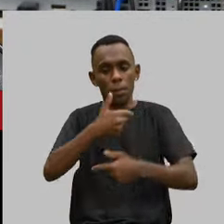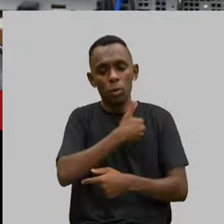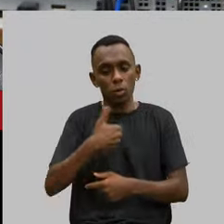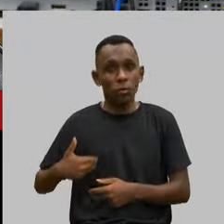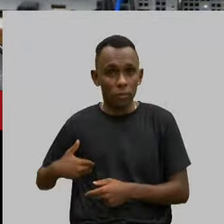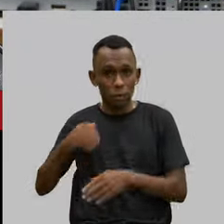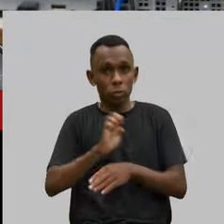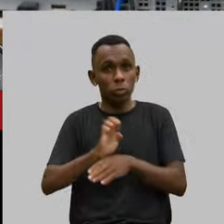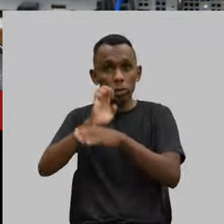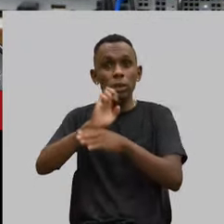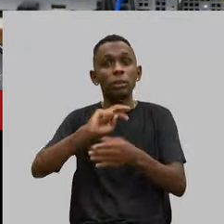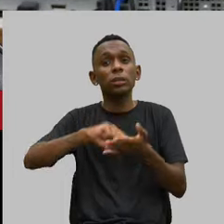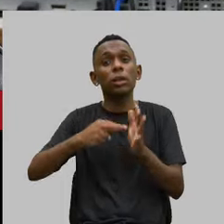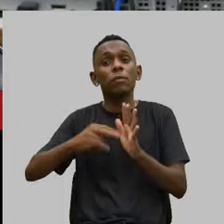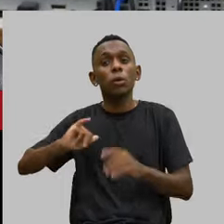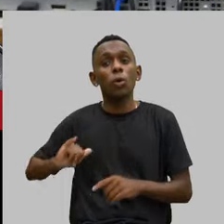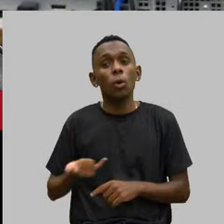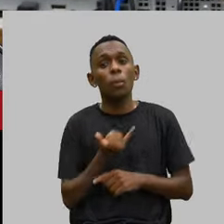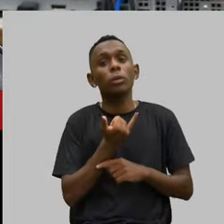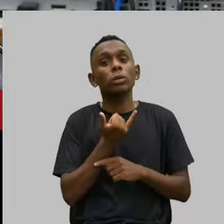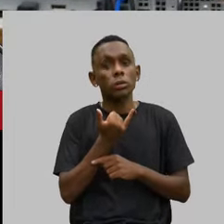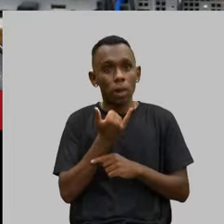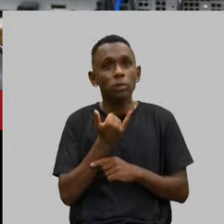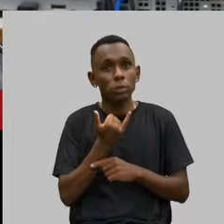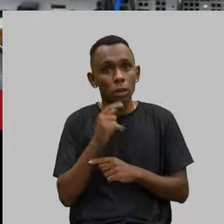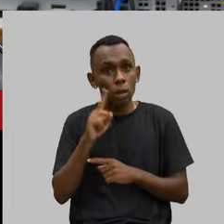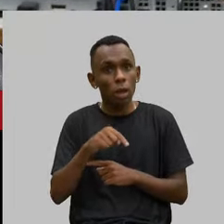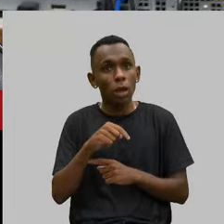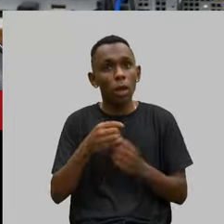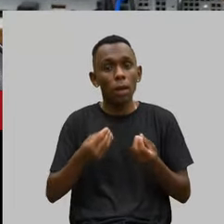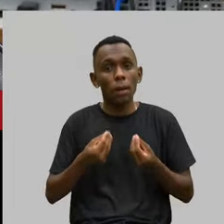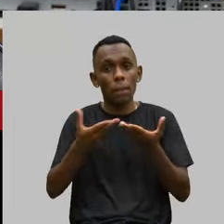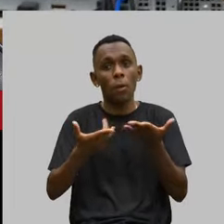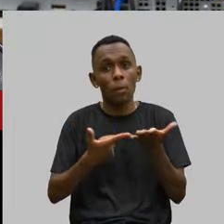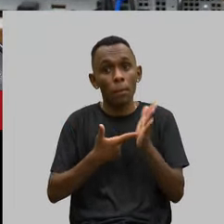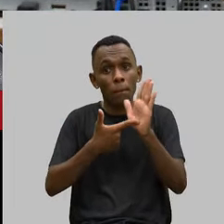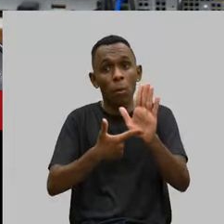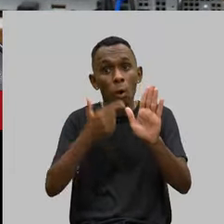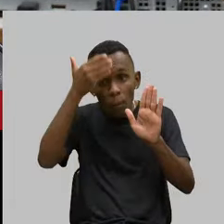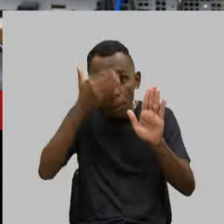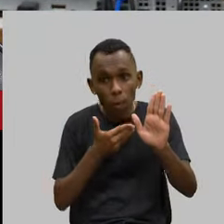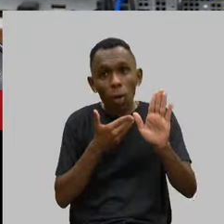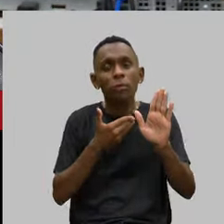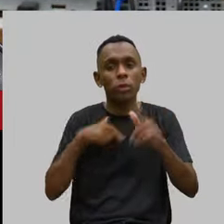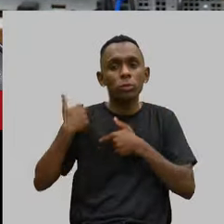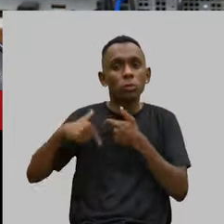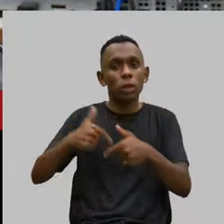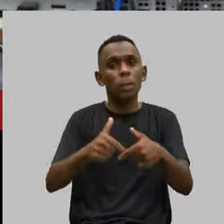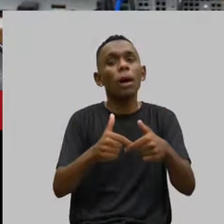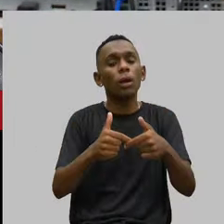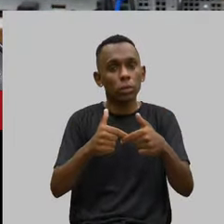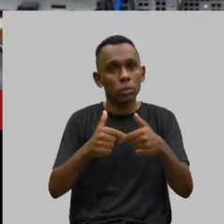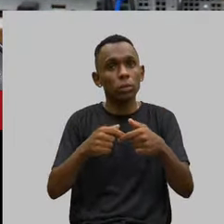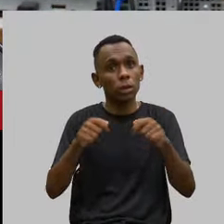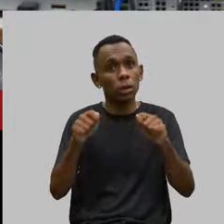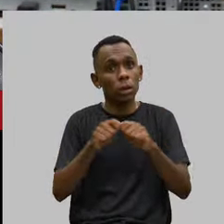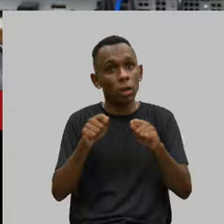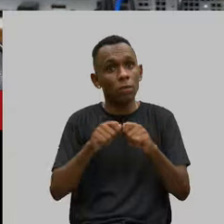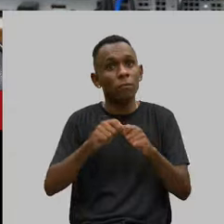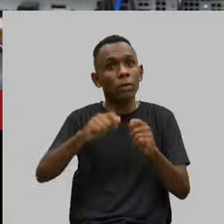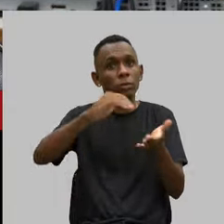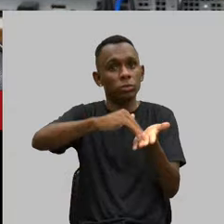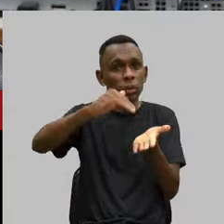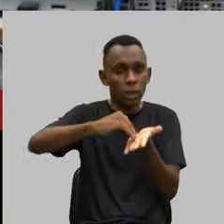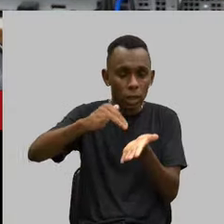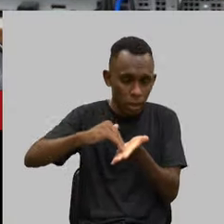a oportunidade nos deparamos com uma prestação de contas eh que é feita aqui pelos secretários